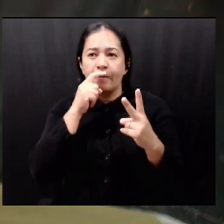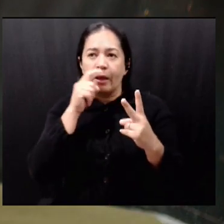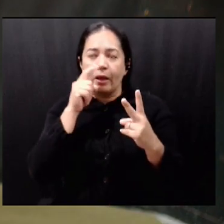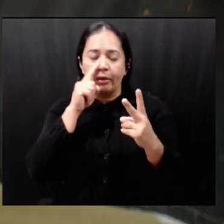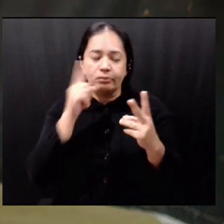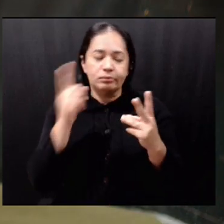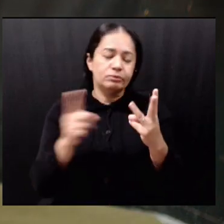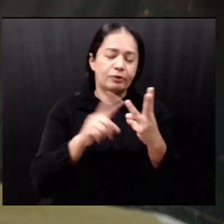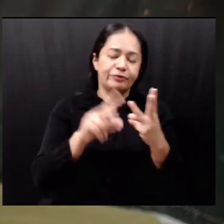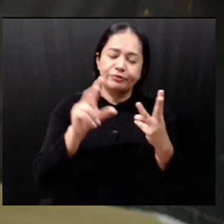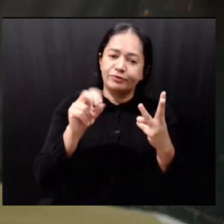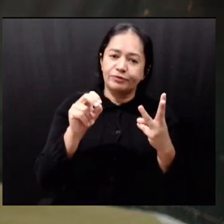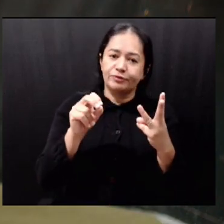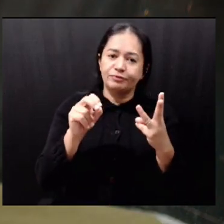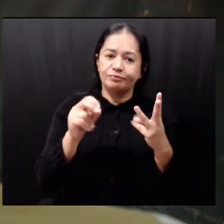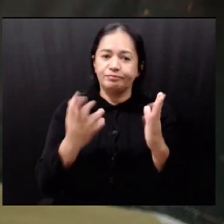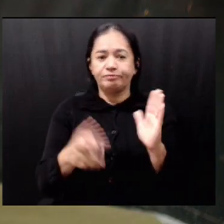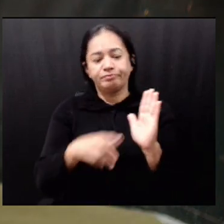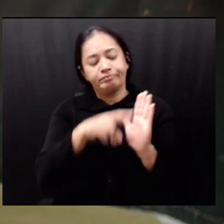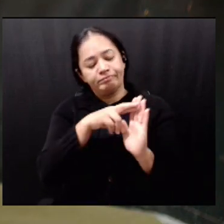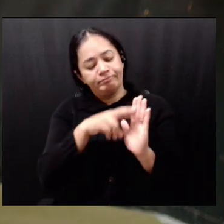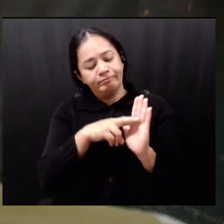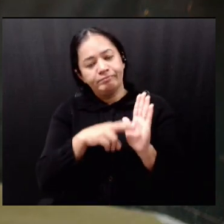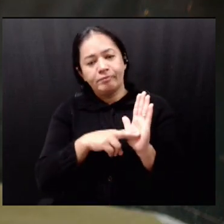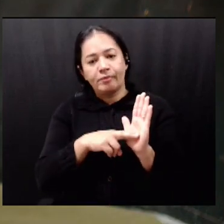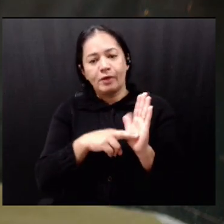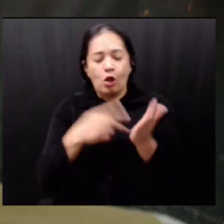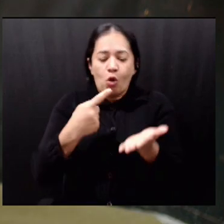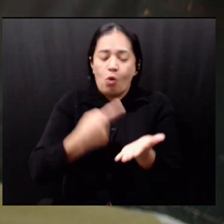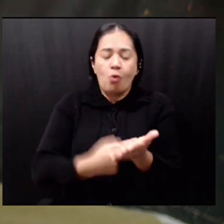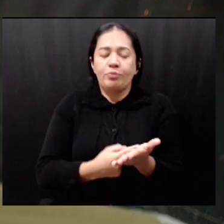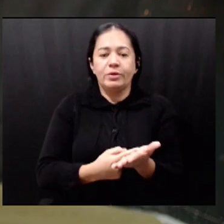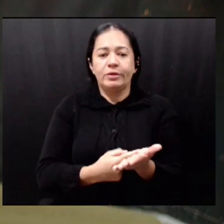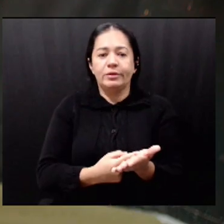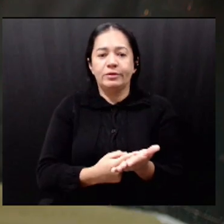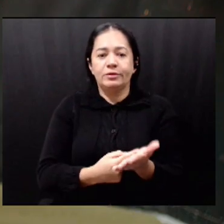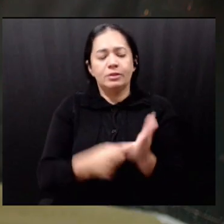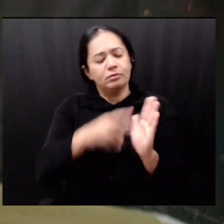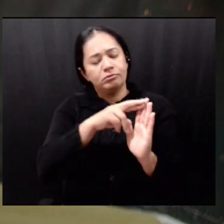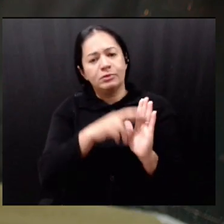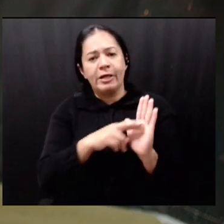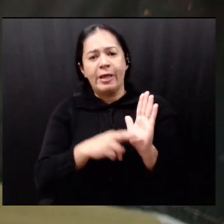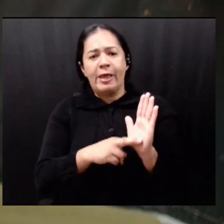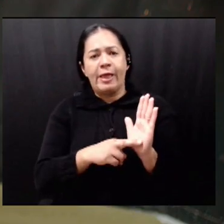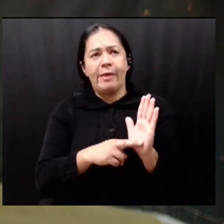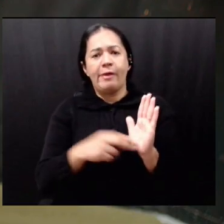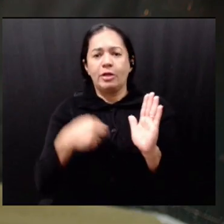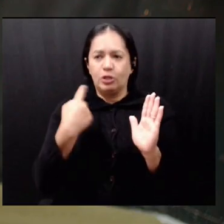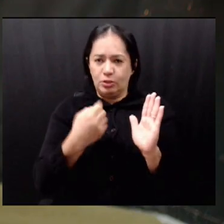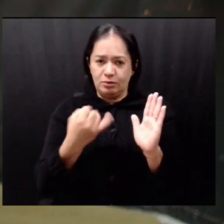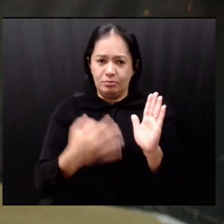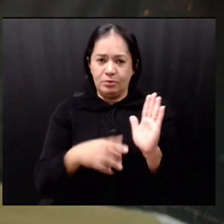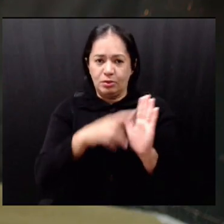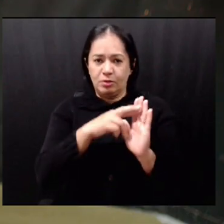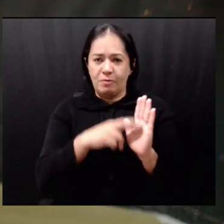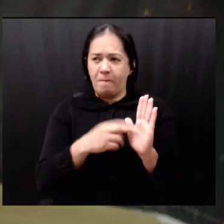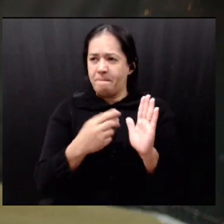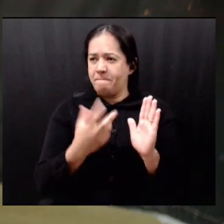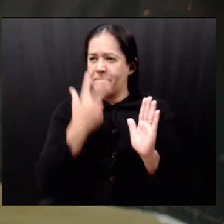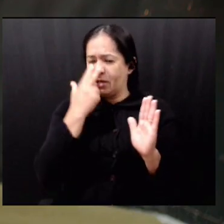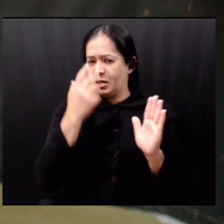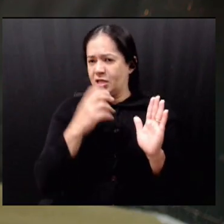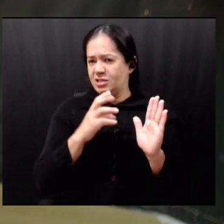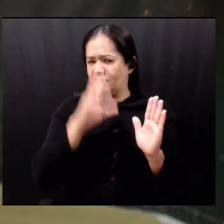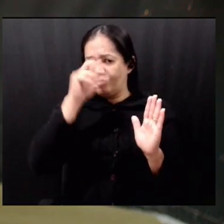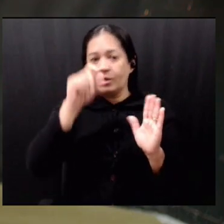criem regras, né? E essas regras, quando a gente fala de regras, assim, soa um pouco forte, né? Regras, mas não, a